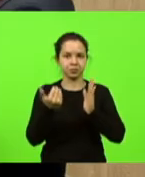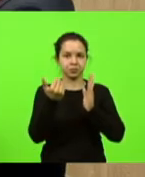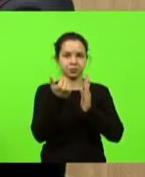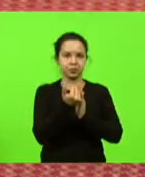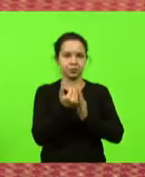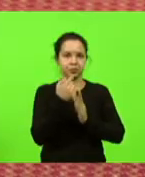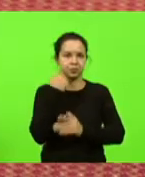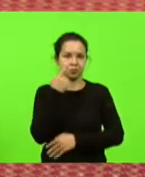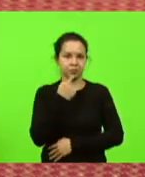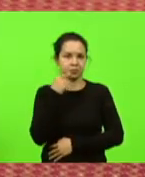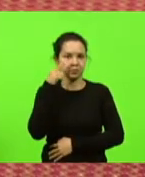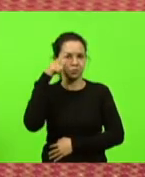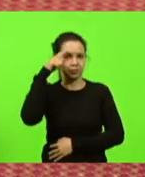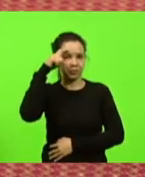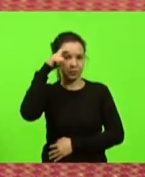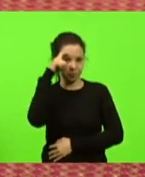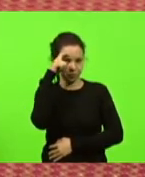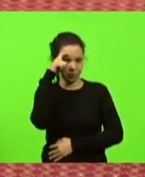Senhor presidente,